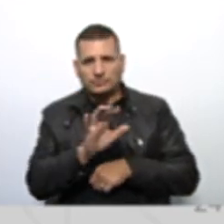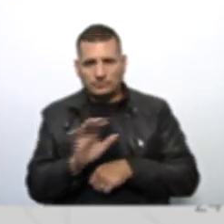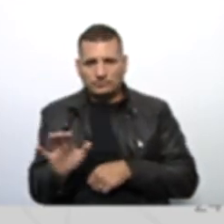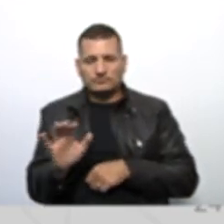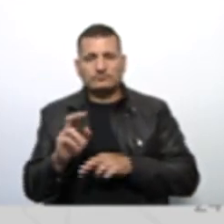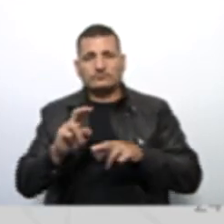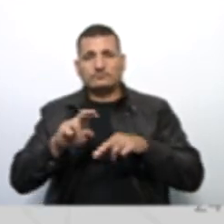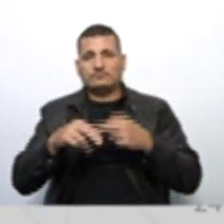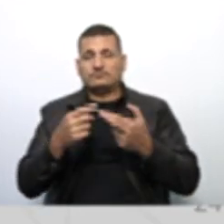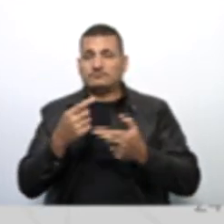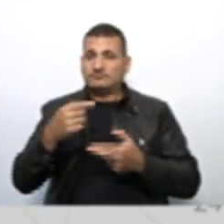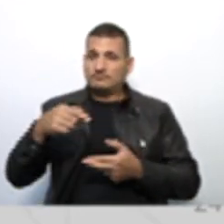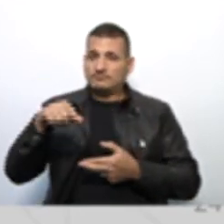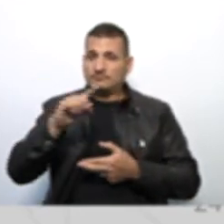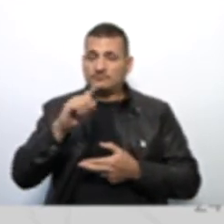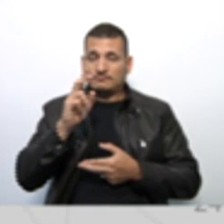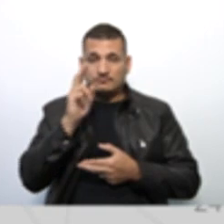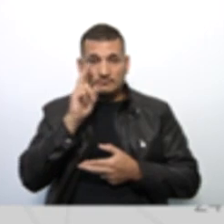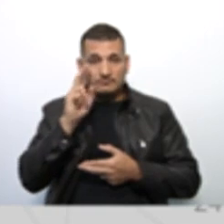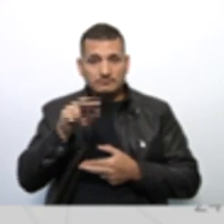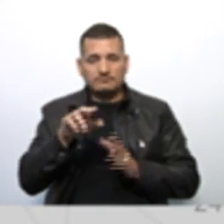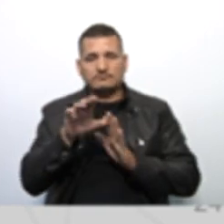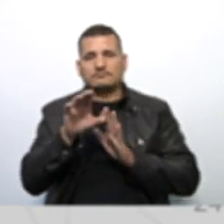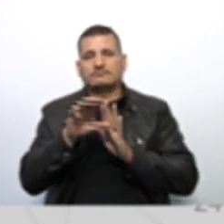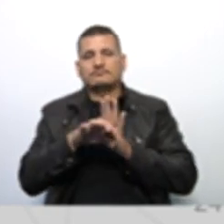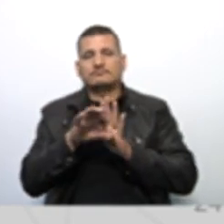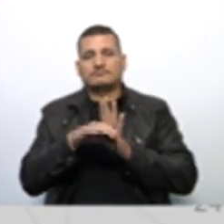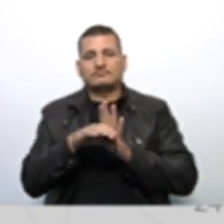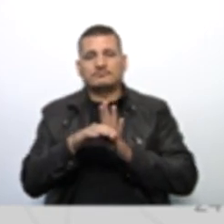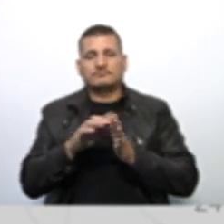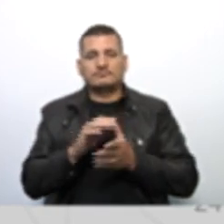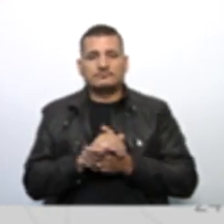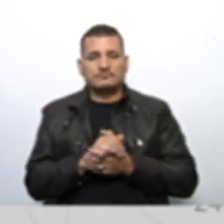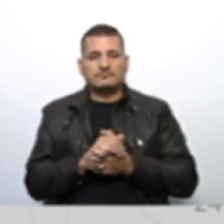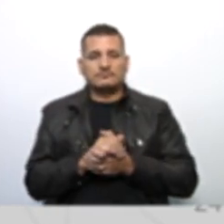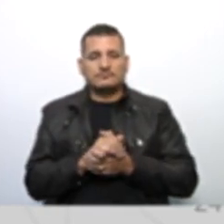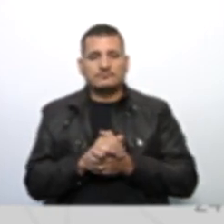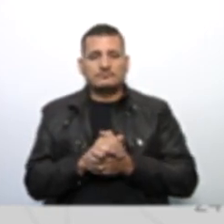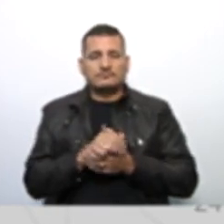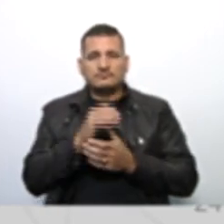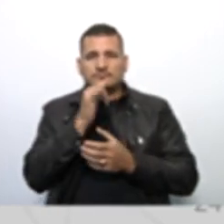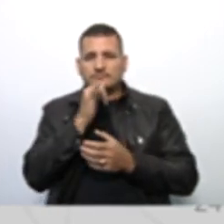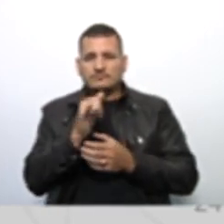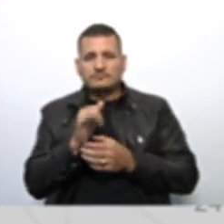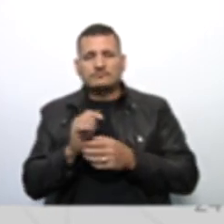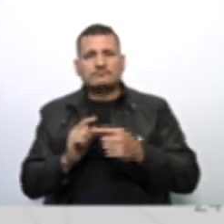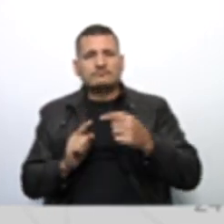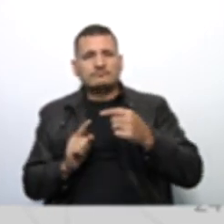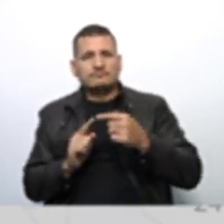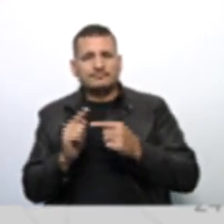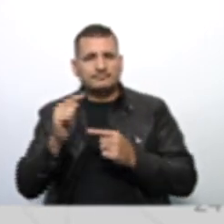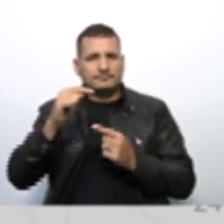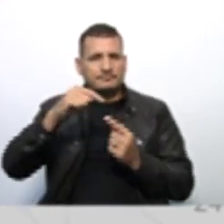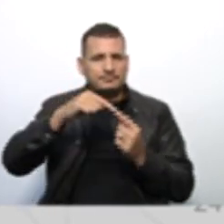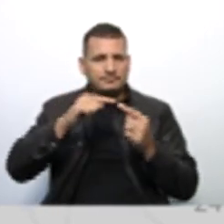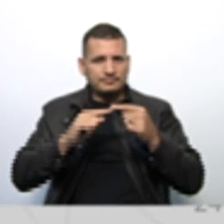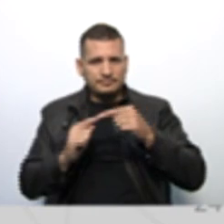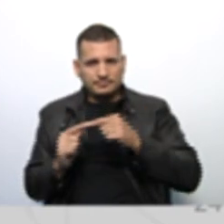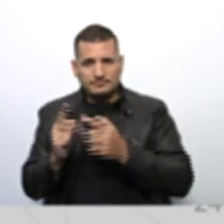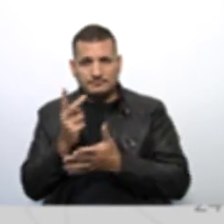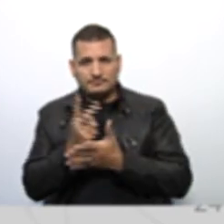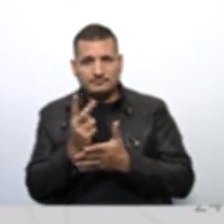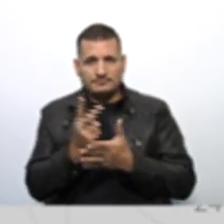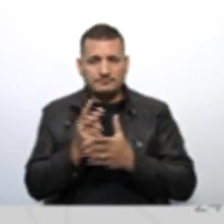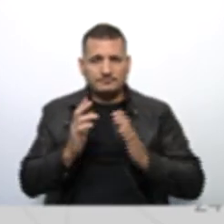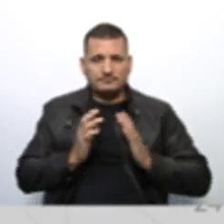isso que vocês têm que ficar de olho no conceito. Se elas estão interligadas na mesma cidade, é MAN.